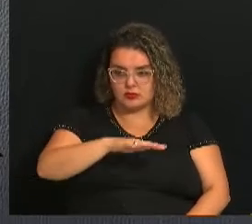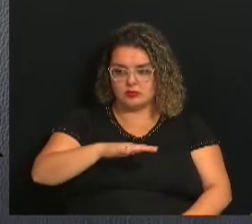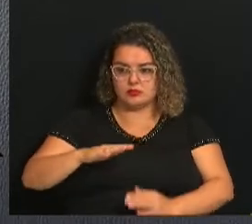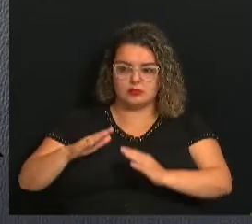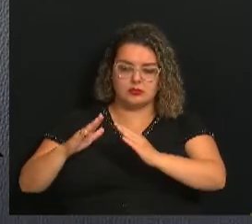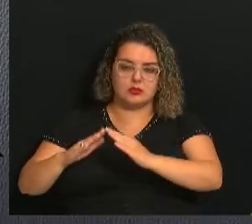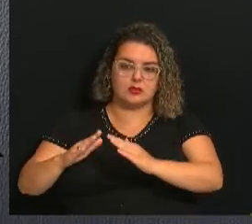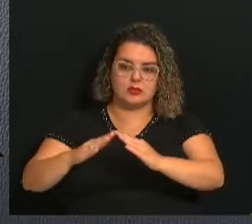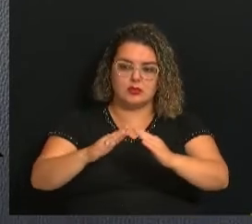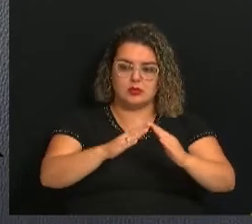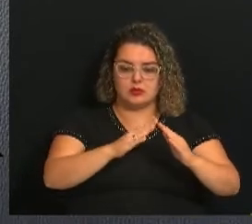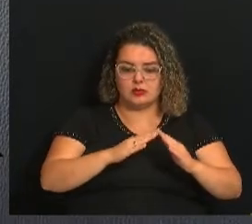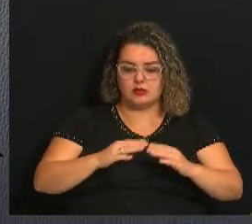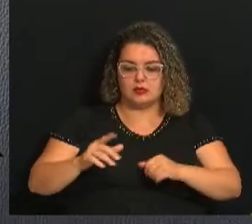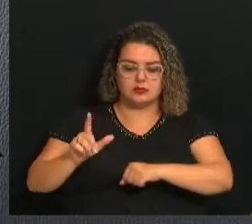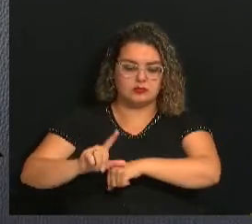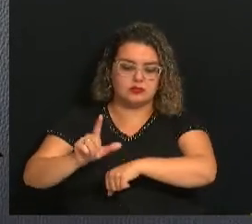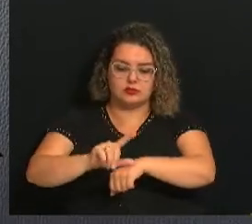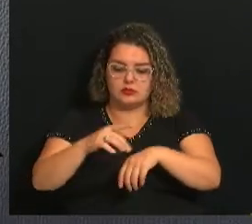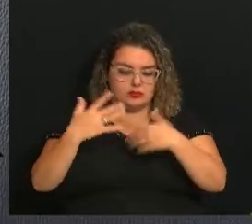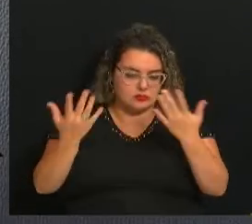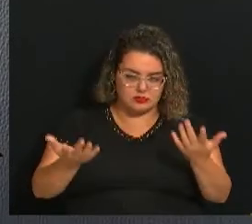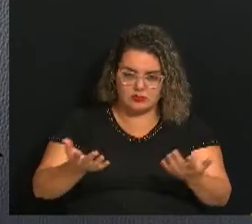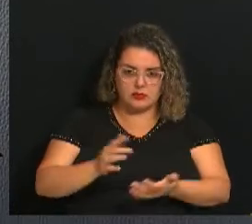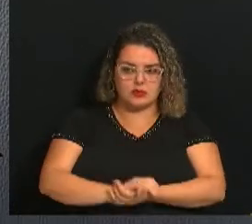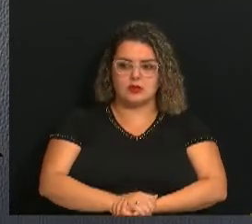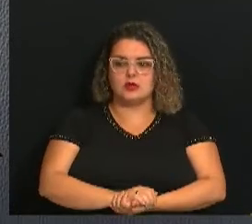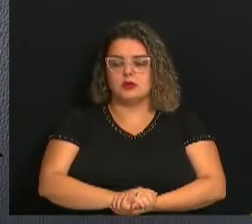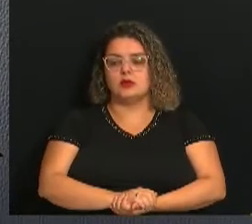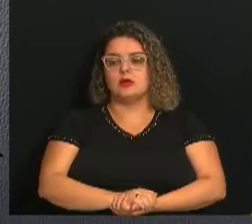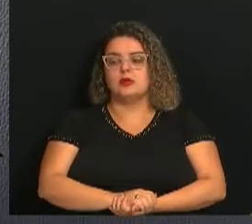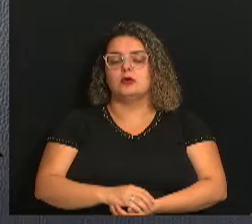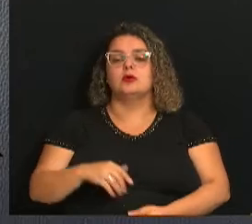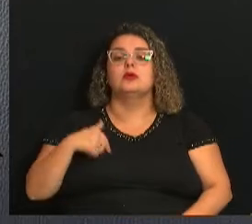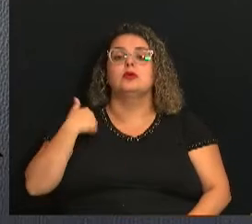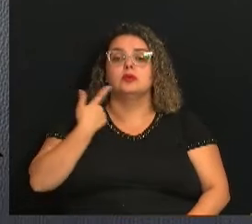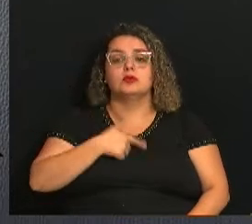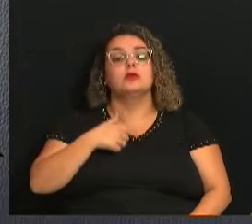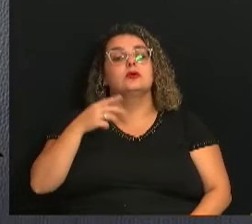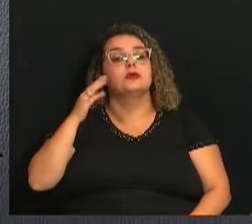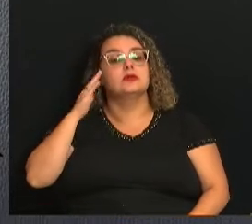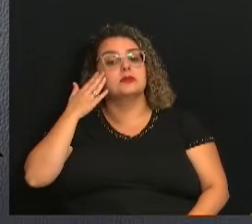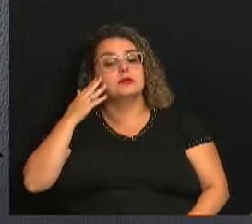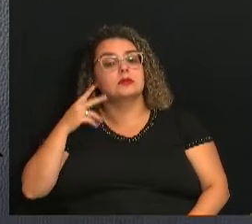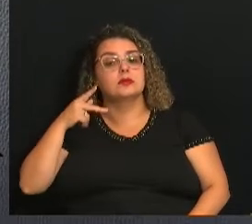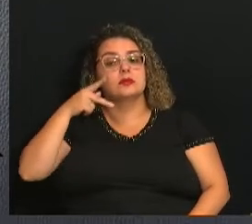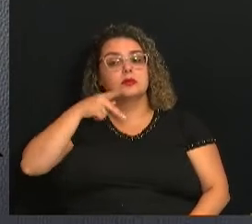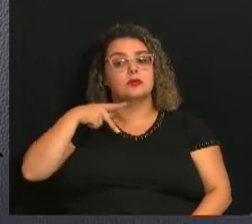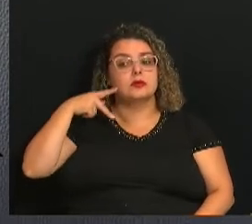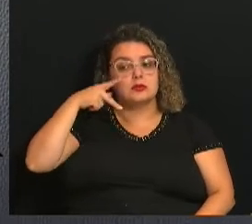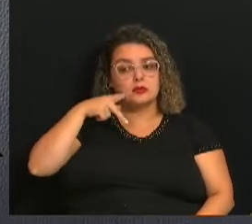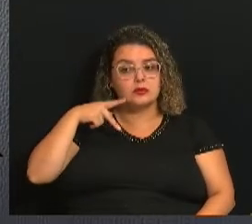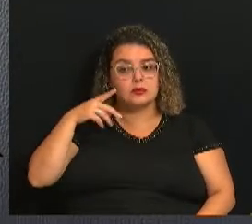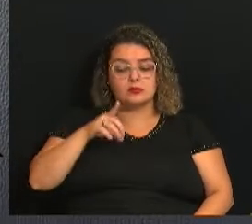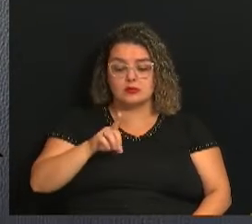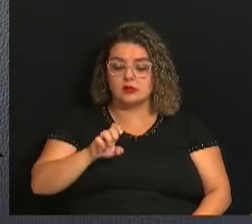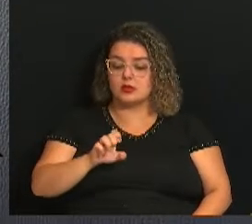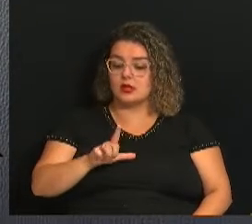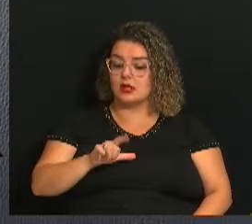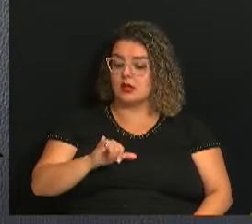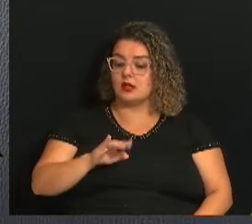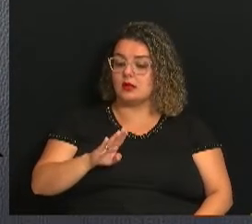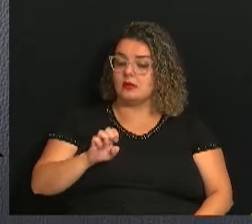área de comércio, enfim. Então, a gente está entendendo que isso é uma política mesmo, né, uma política deliberada, do